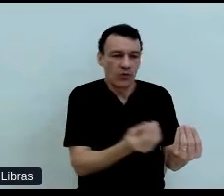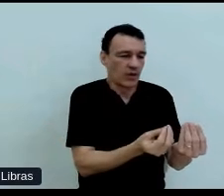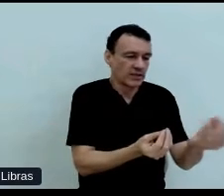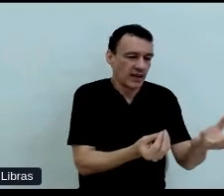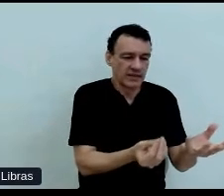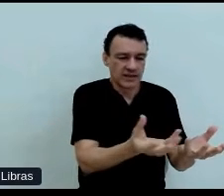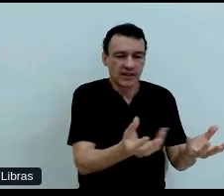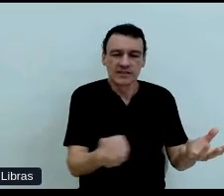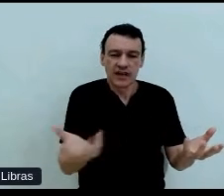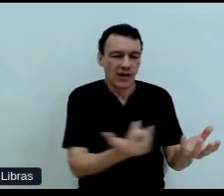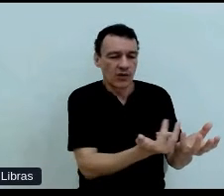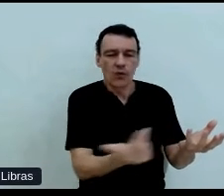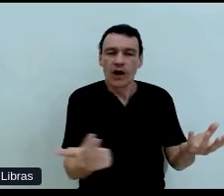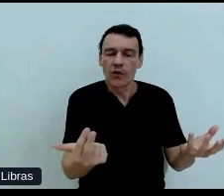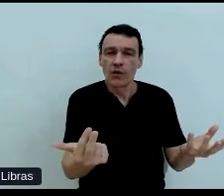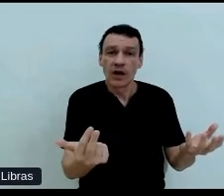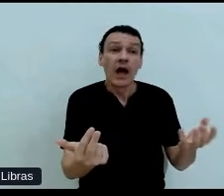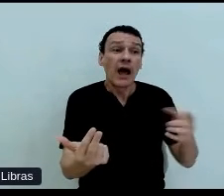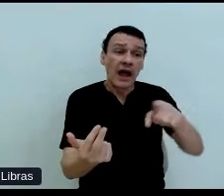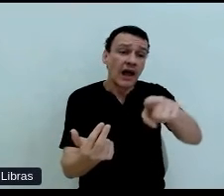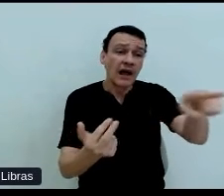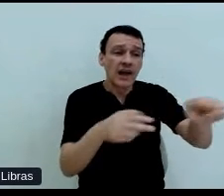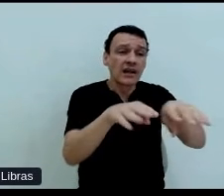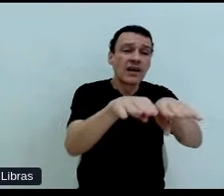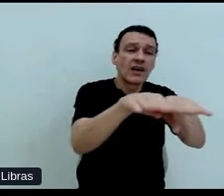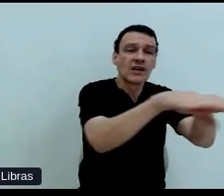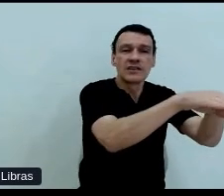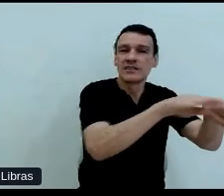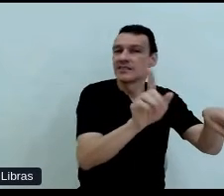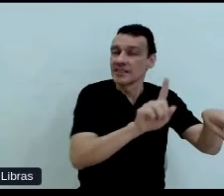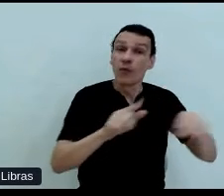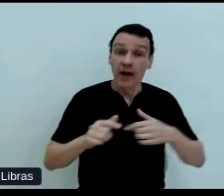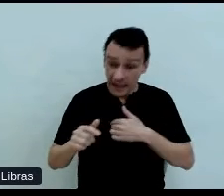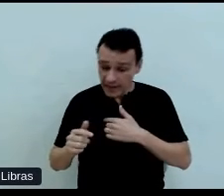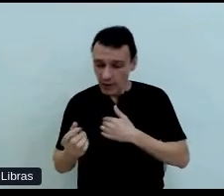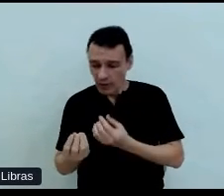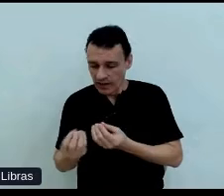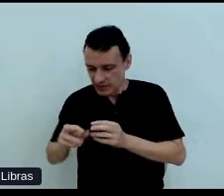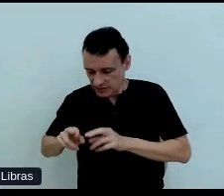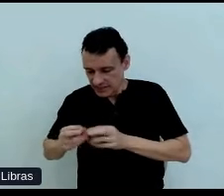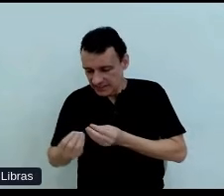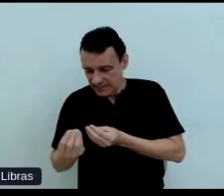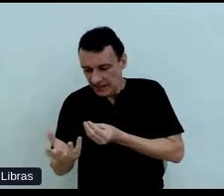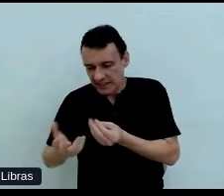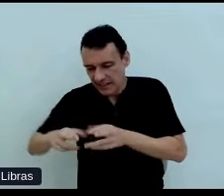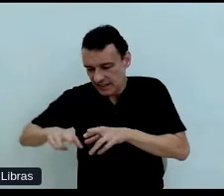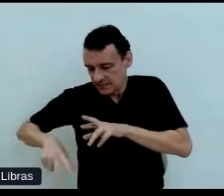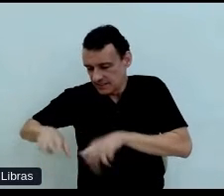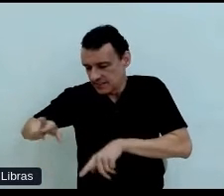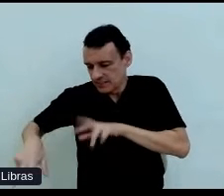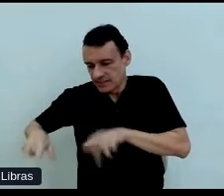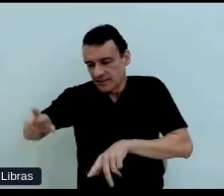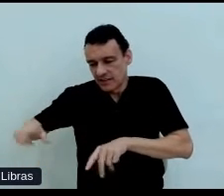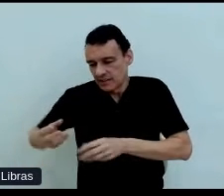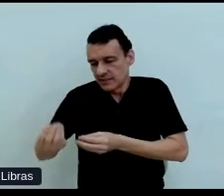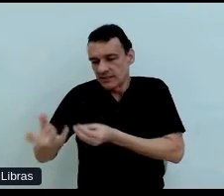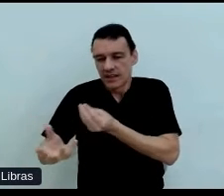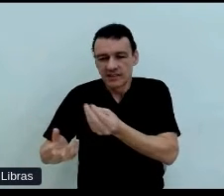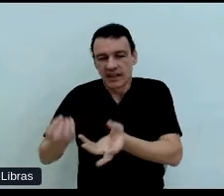elas realmente saem do mesmo ponto de largada? Né? Qual é o momento, qual das figuras, qual das